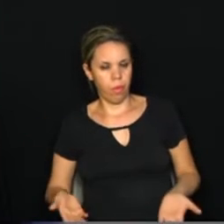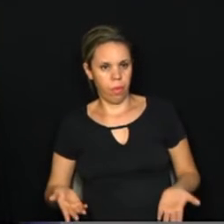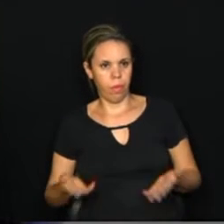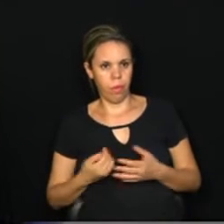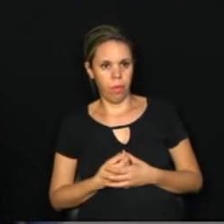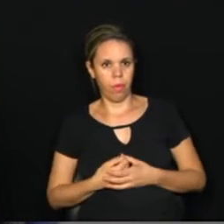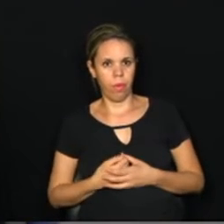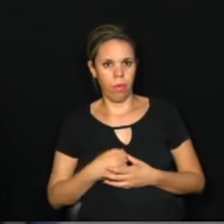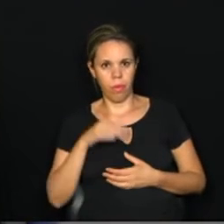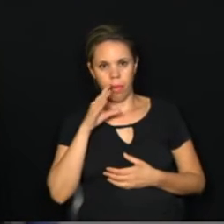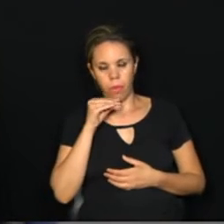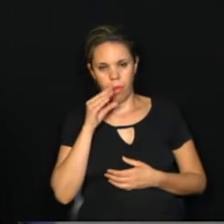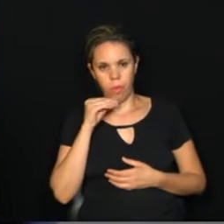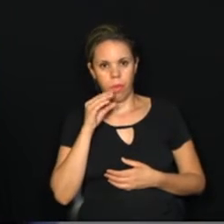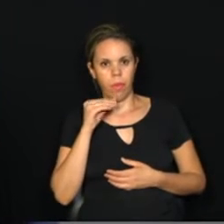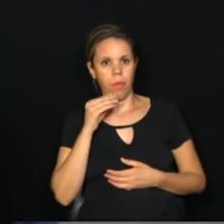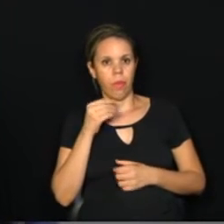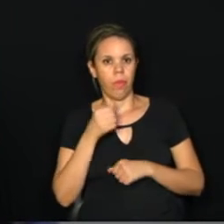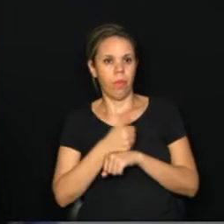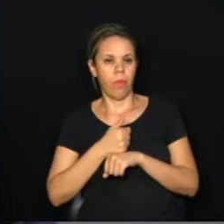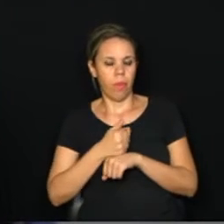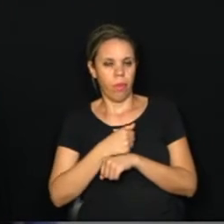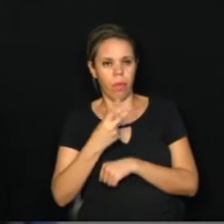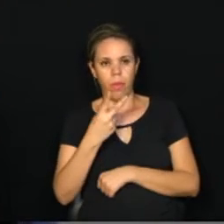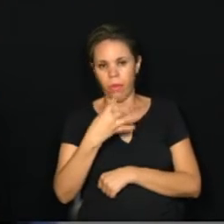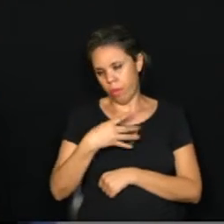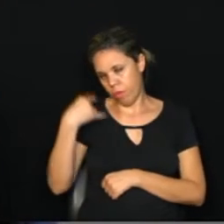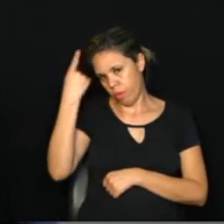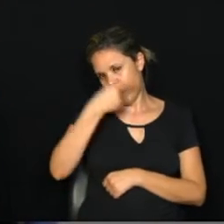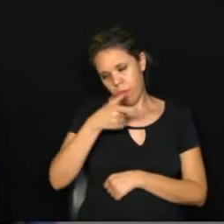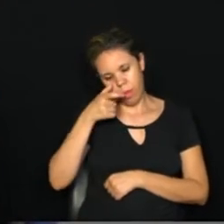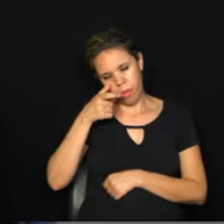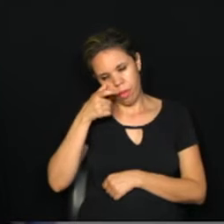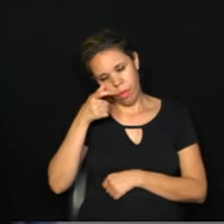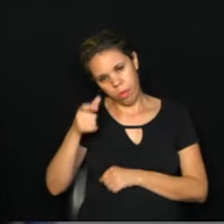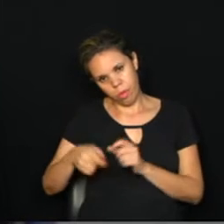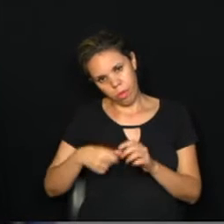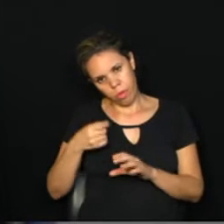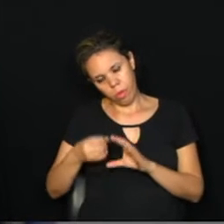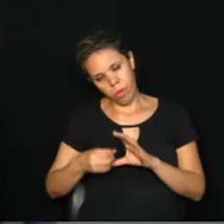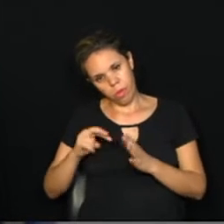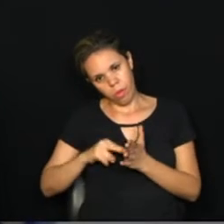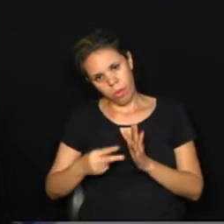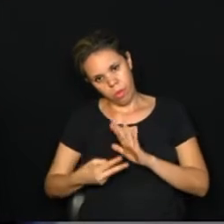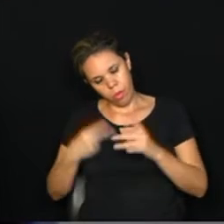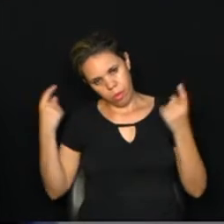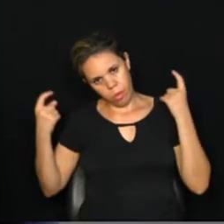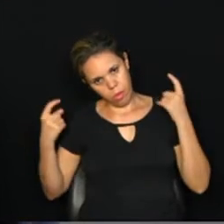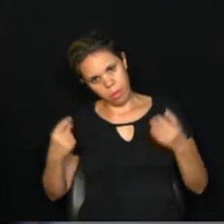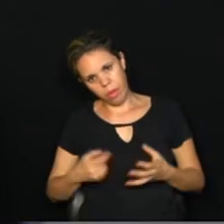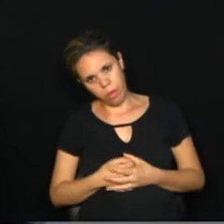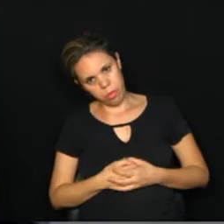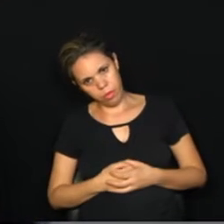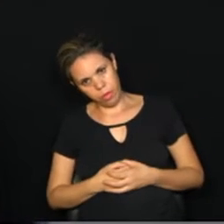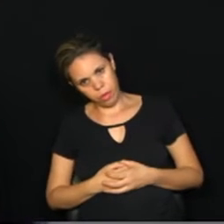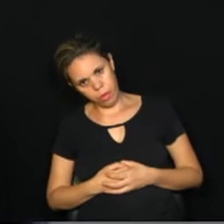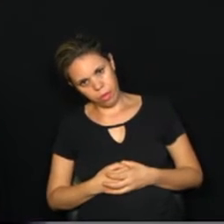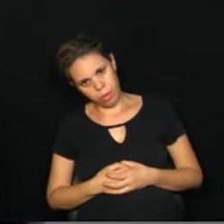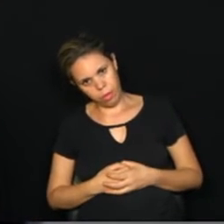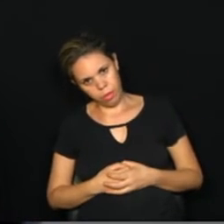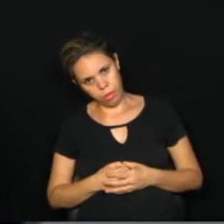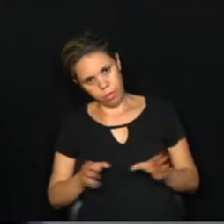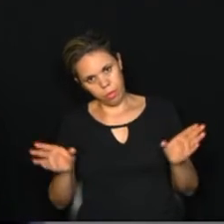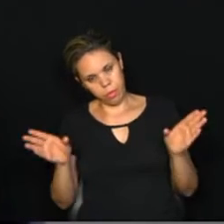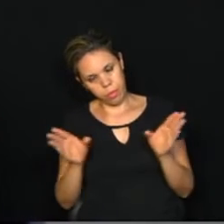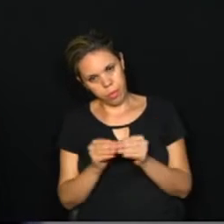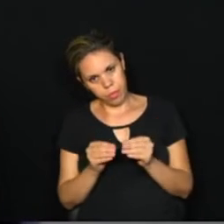de servidores 24 horas monitorando tudo o que possa representar uma preocupação. Gostaria também, para encerrar